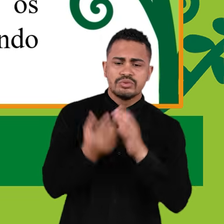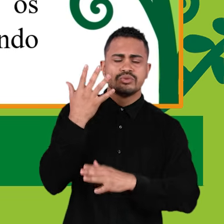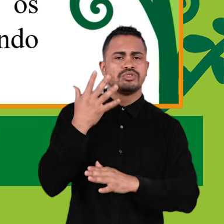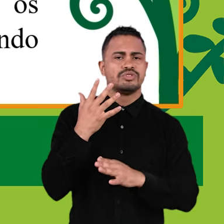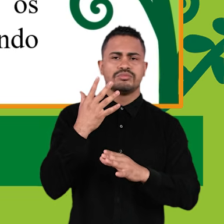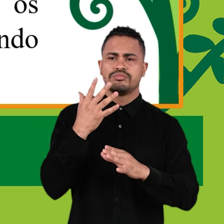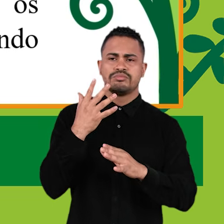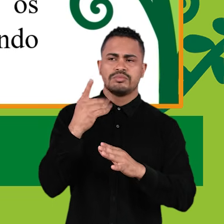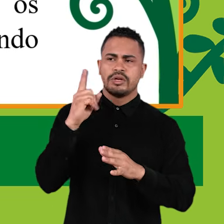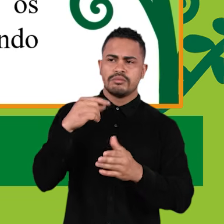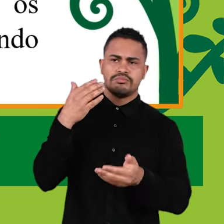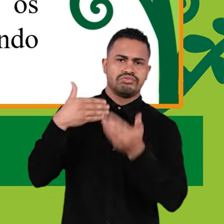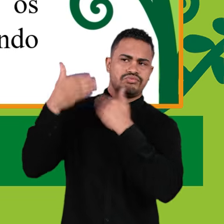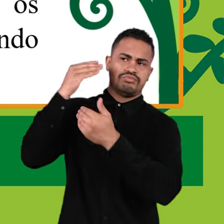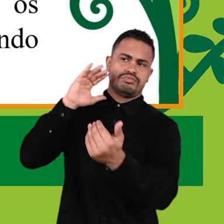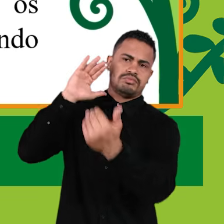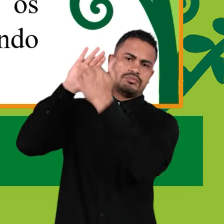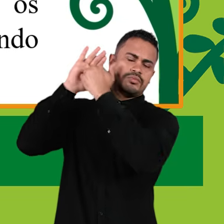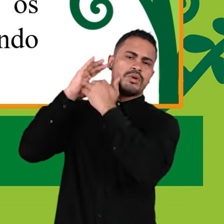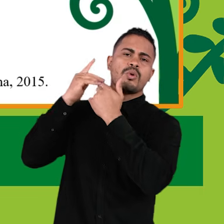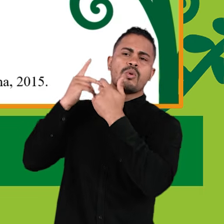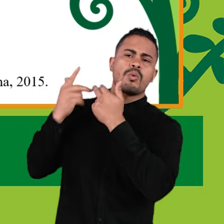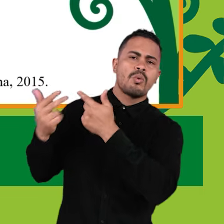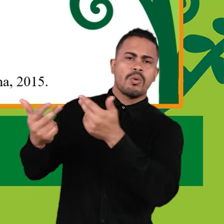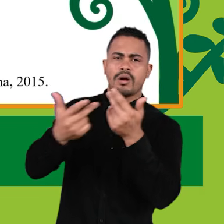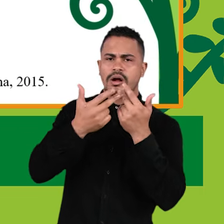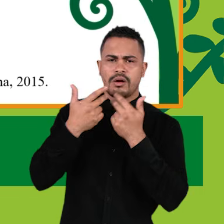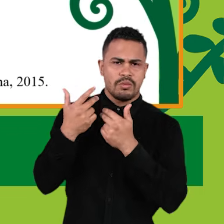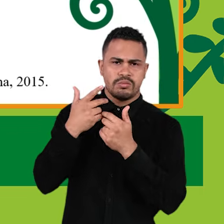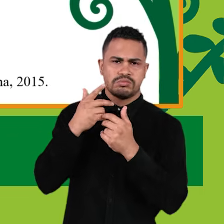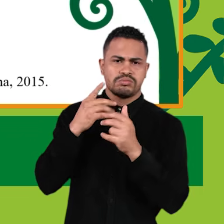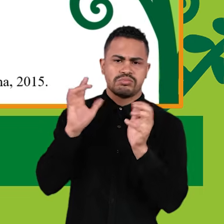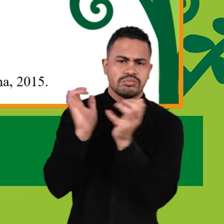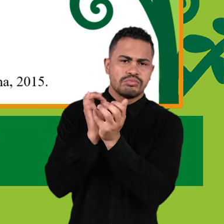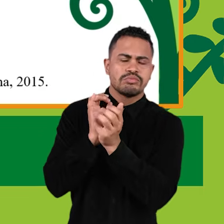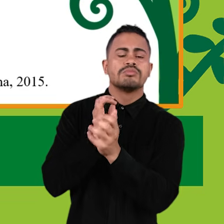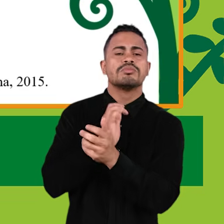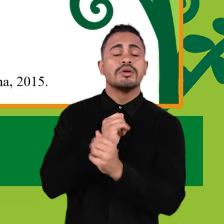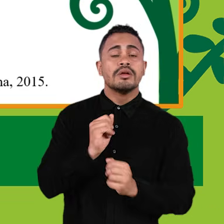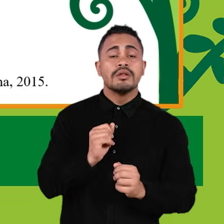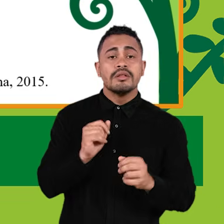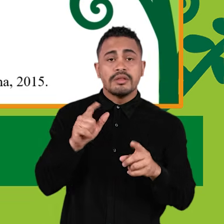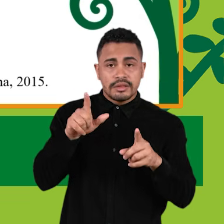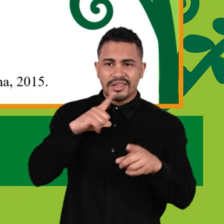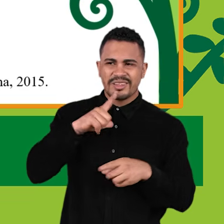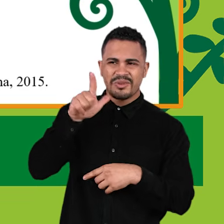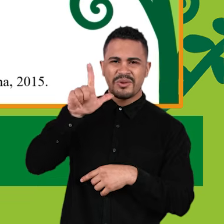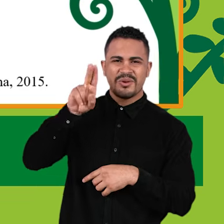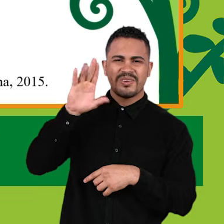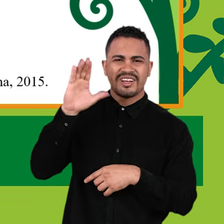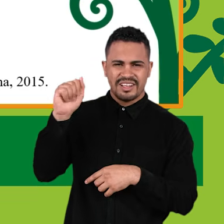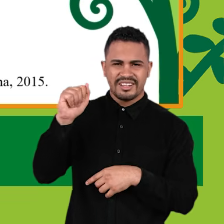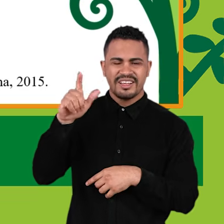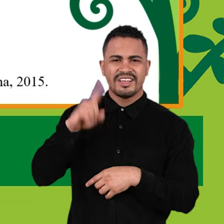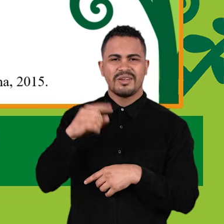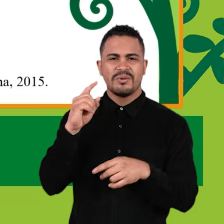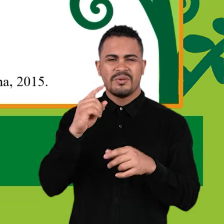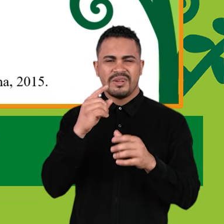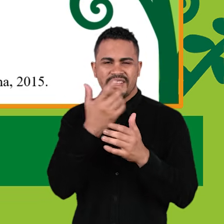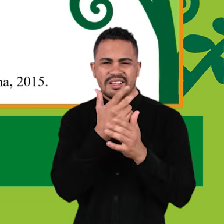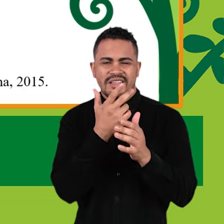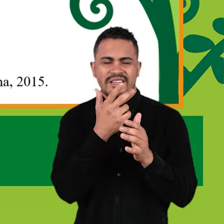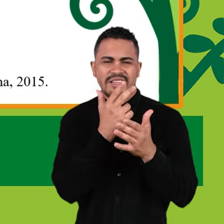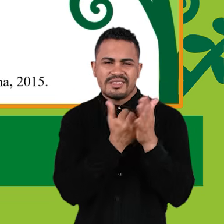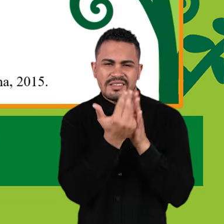ancestral comum, né? E aí a gente descobriu aqui o Luca, e essa imagem que a gente tem aí é exatamente o borrãozinho do Darwin, onde